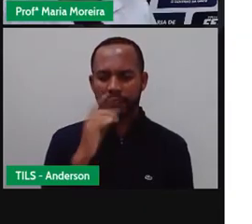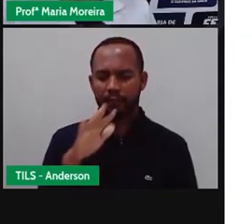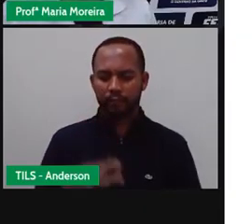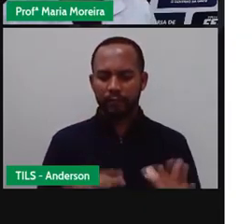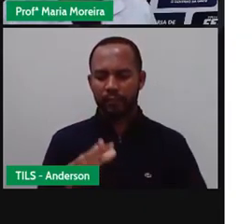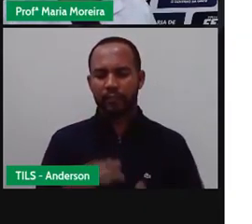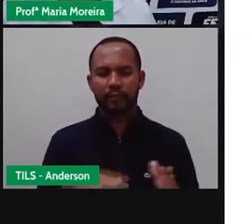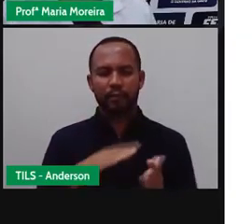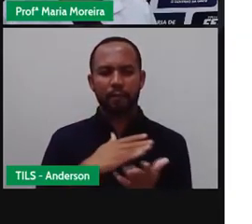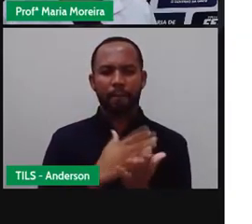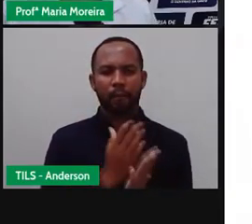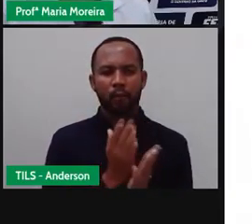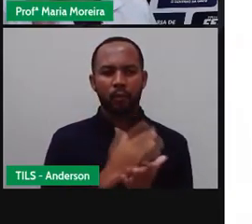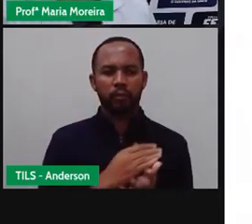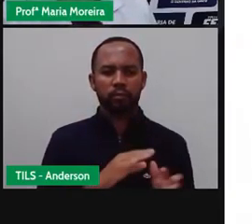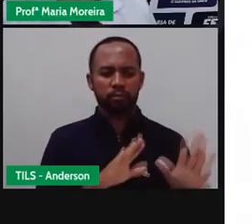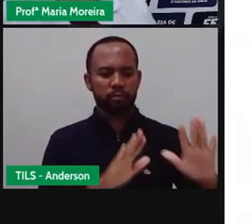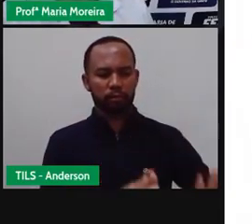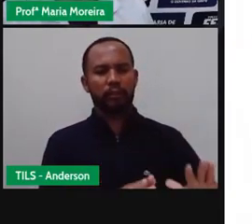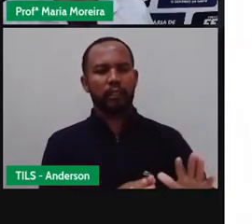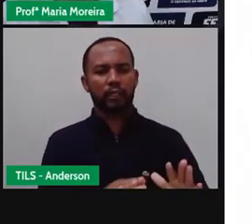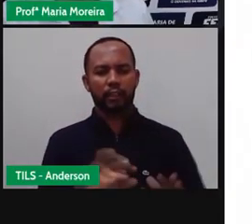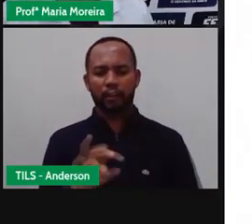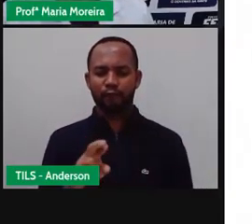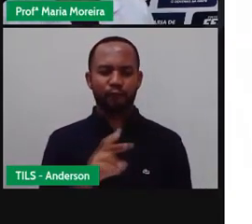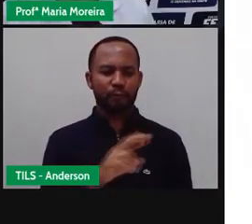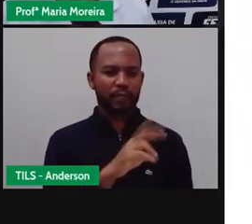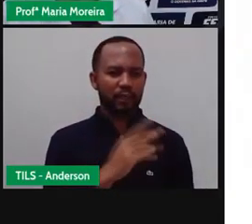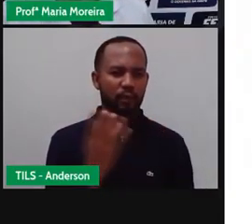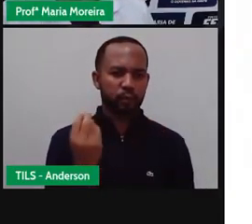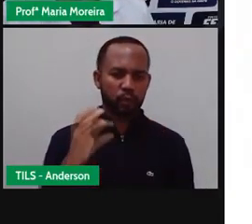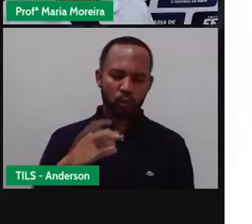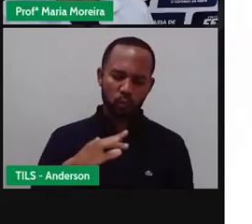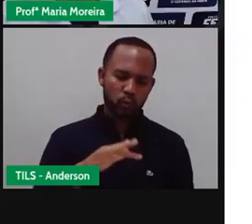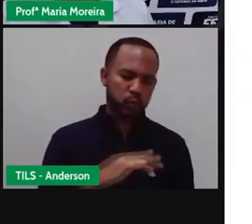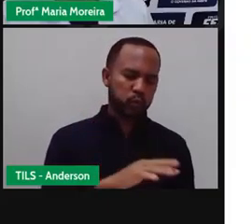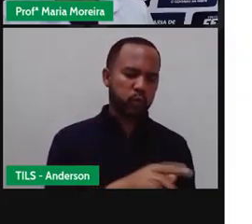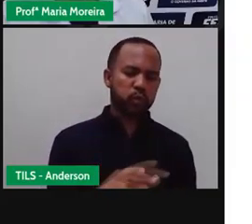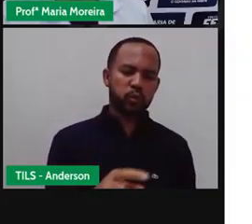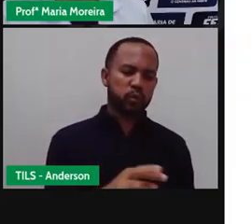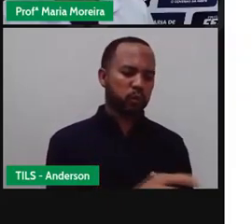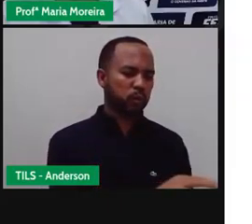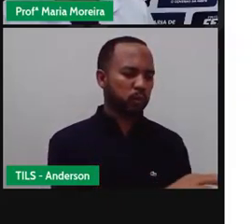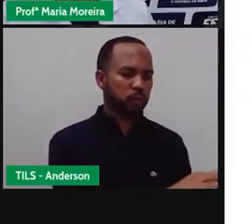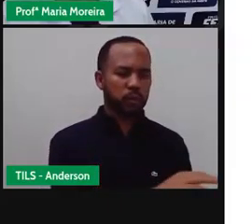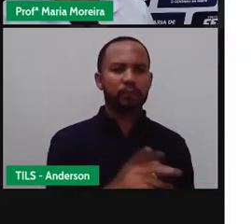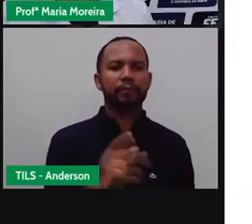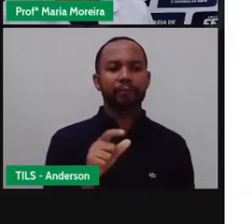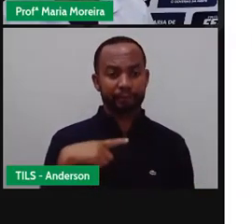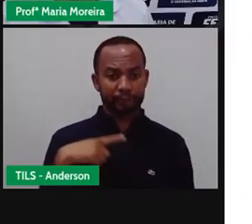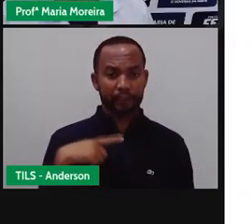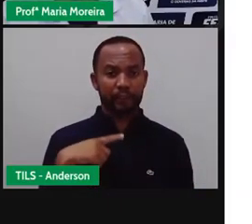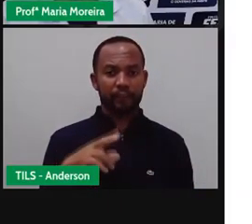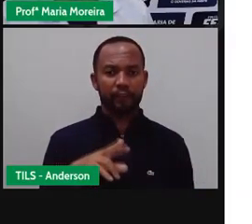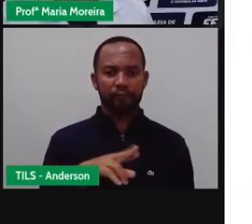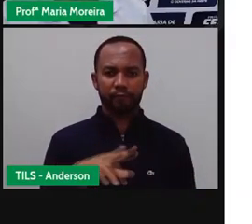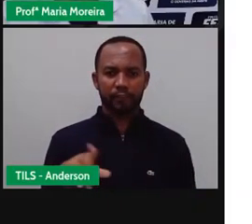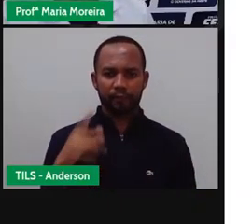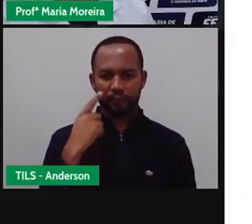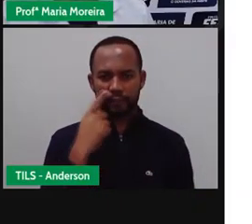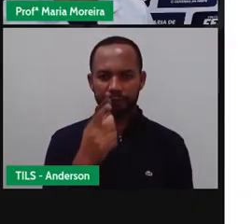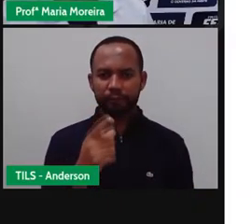150. Deixou de vacilo, pode ter certeza que a formiga vai estar por lá. Né? E aqui a gente tem um desenho, não é